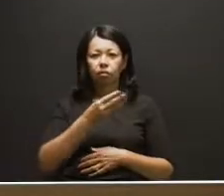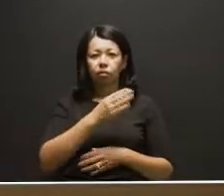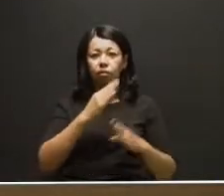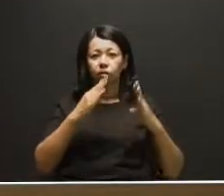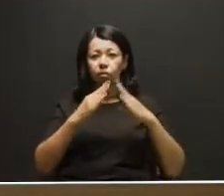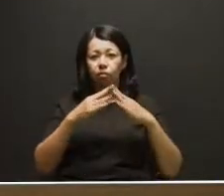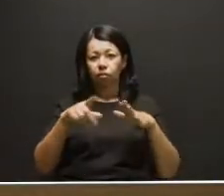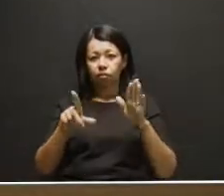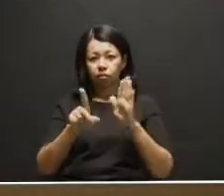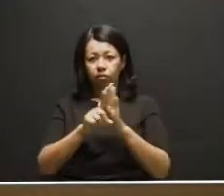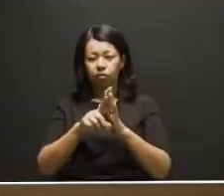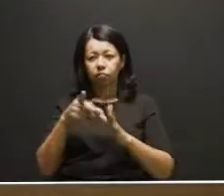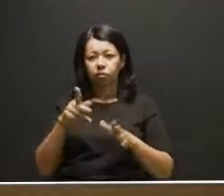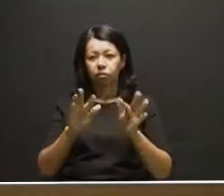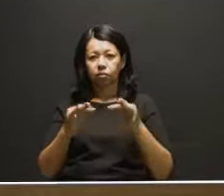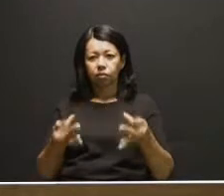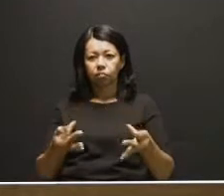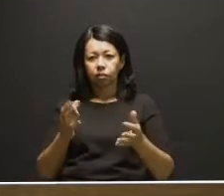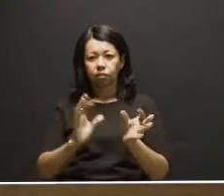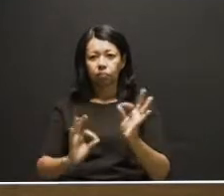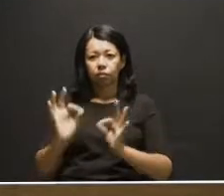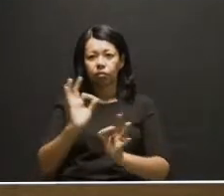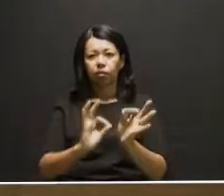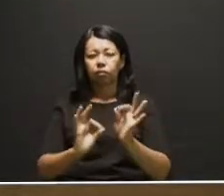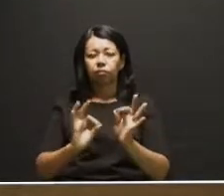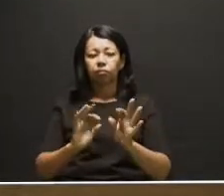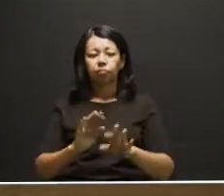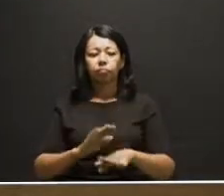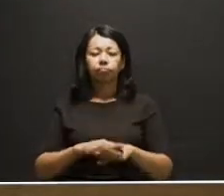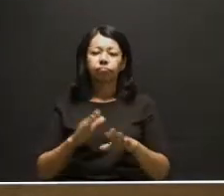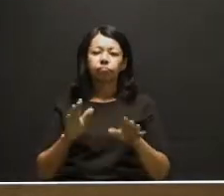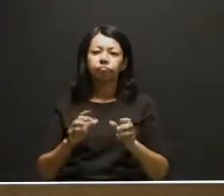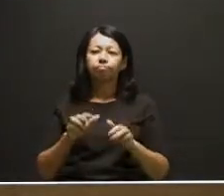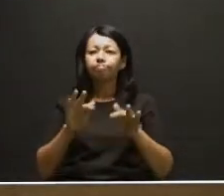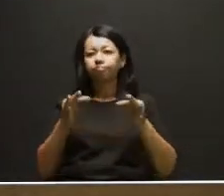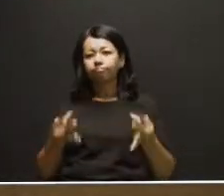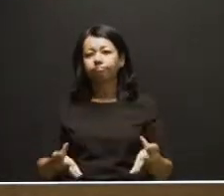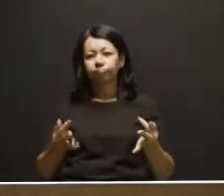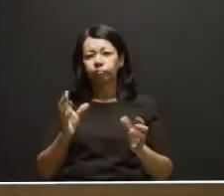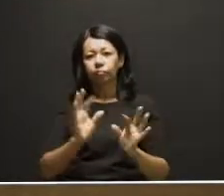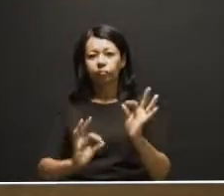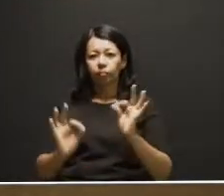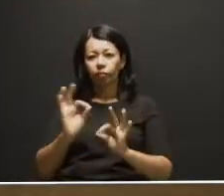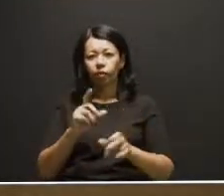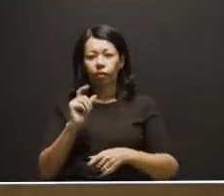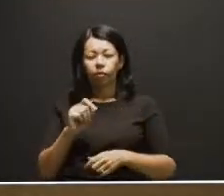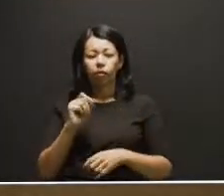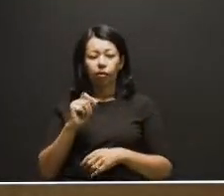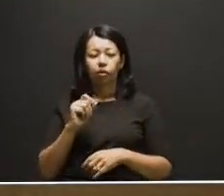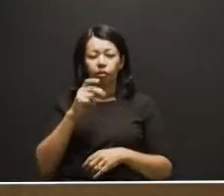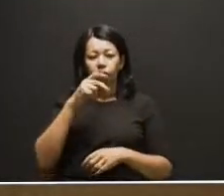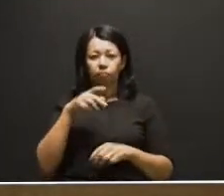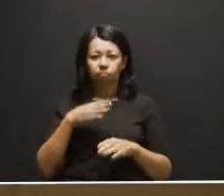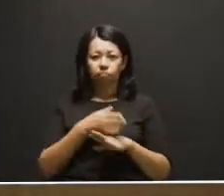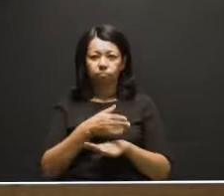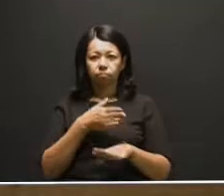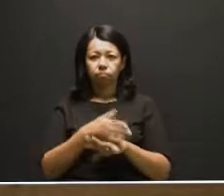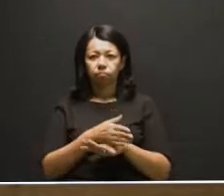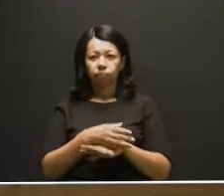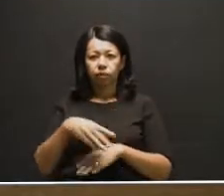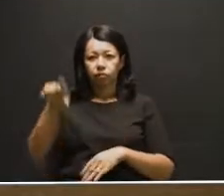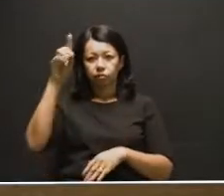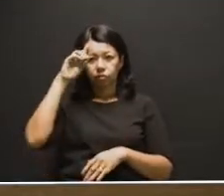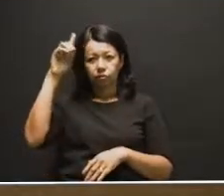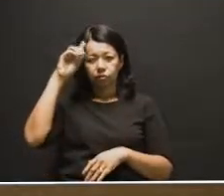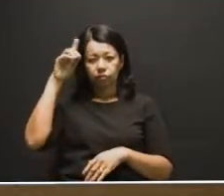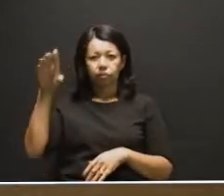para esse gelo projeto mas um singelo projeto que é ele faz parte do cotidiano de todos